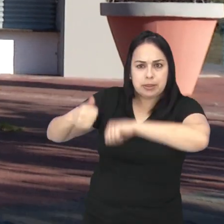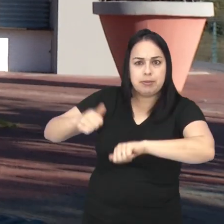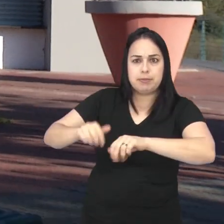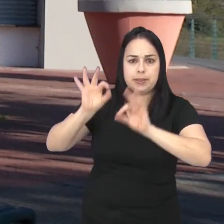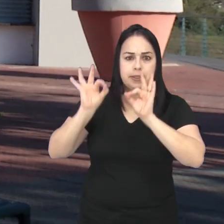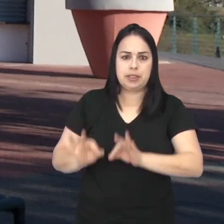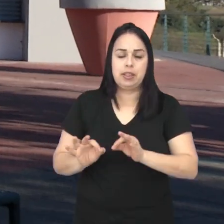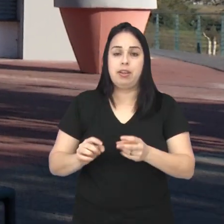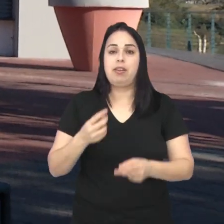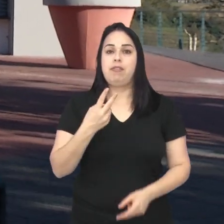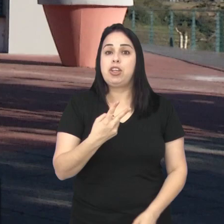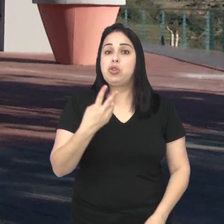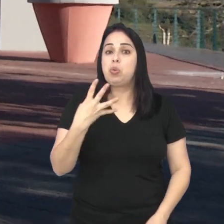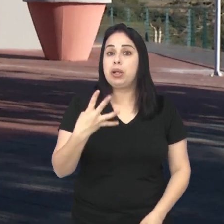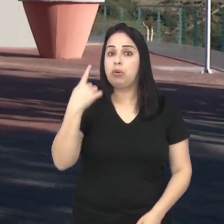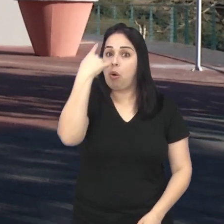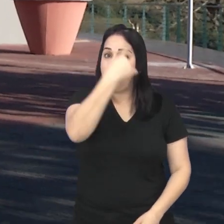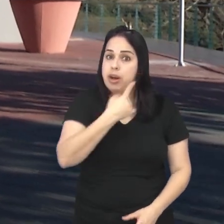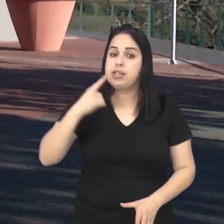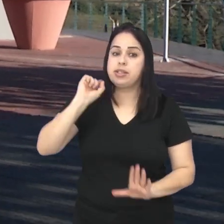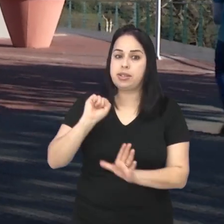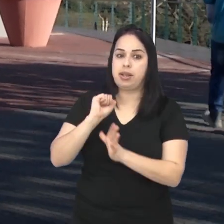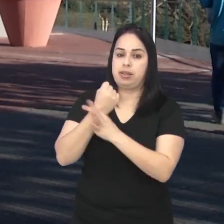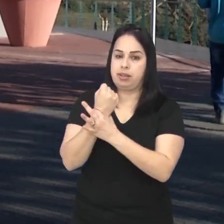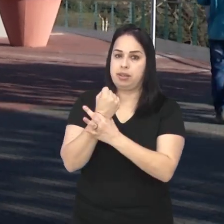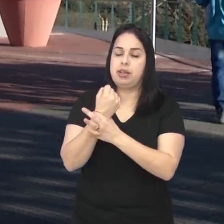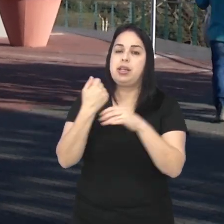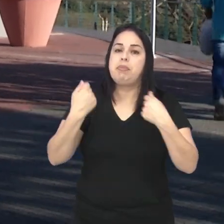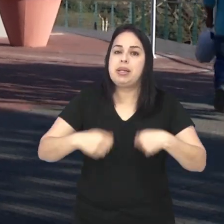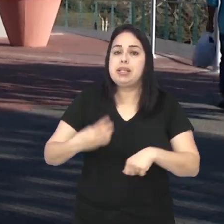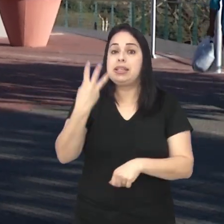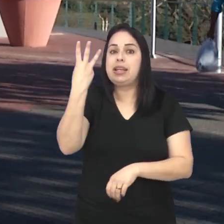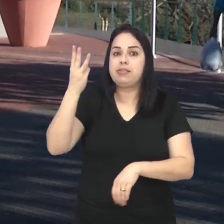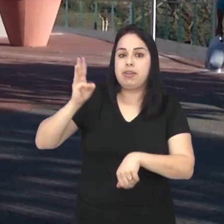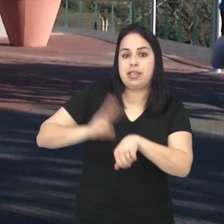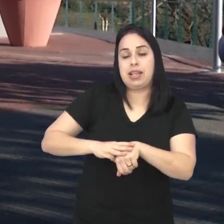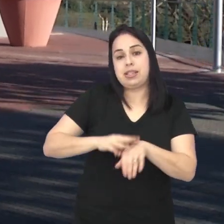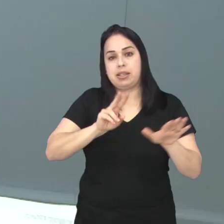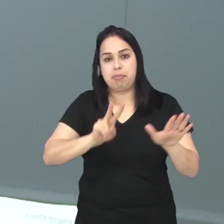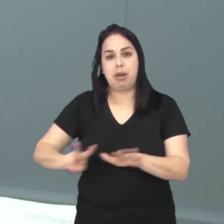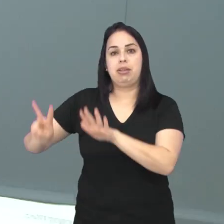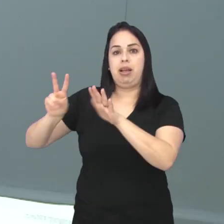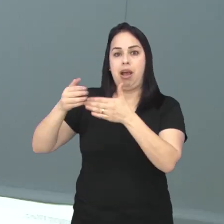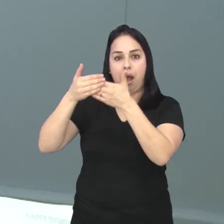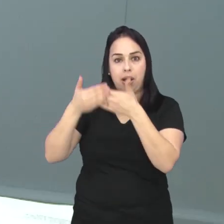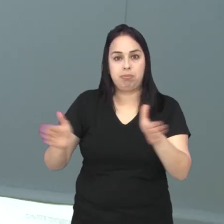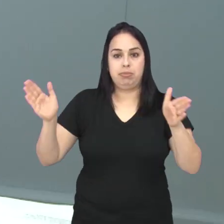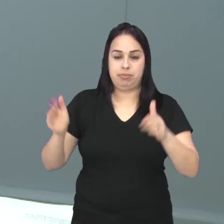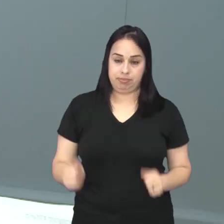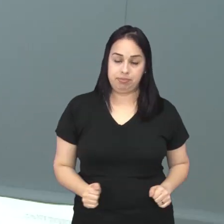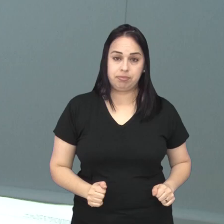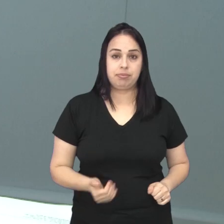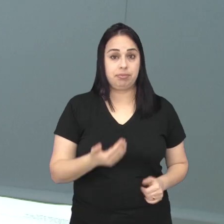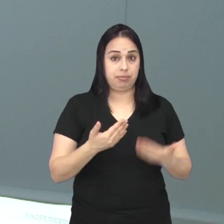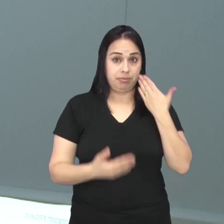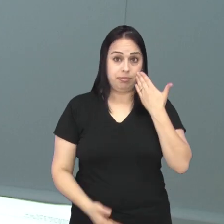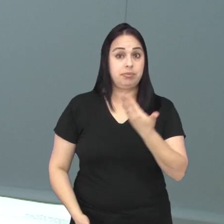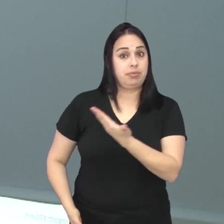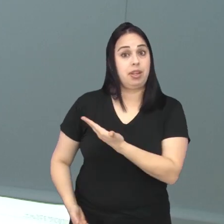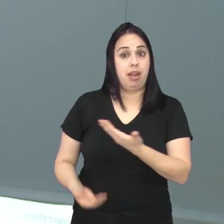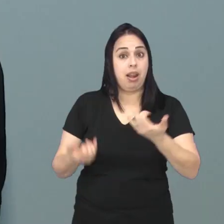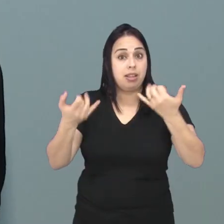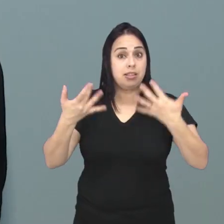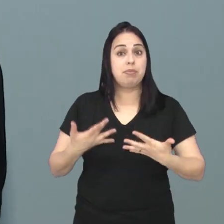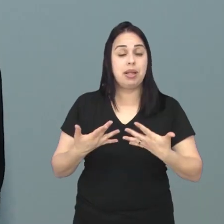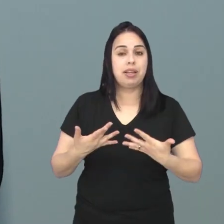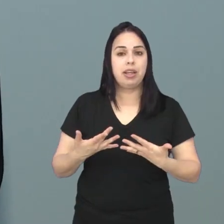Bombeiros, segurança 24 horas e funcionamento mínimo de 3 vezes por semana. O assessor de projetos especiais da